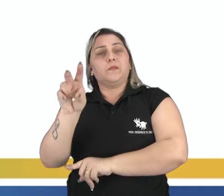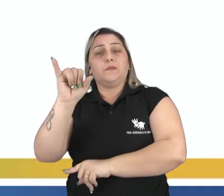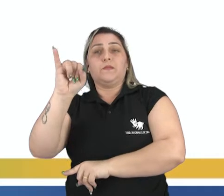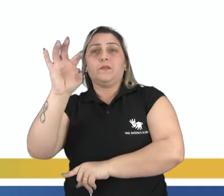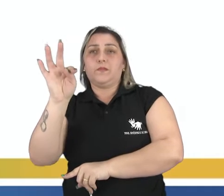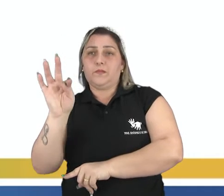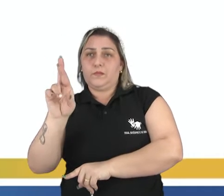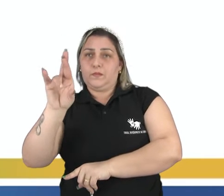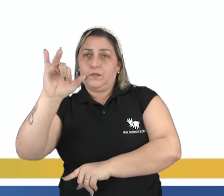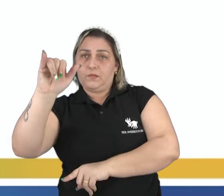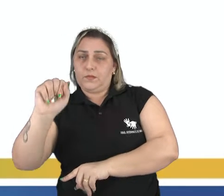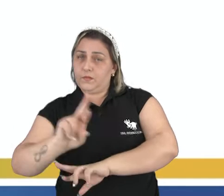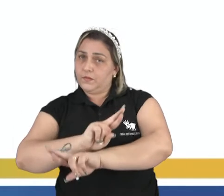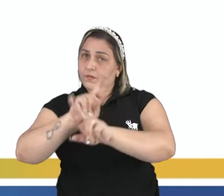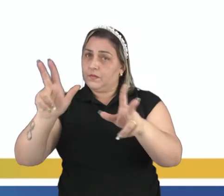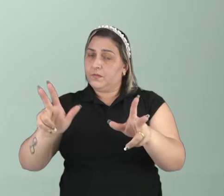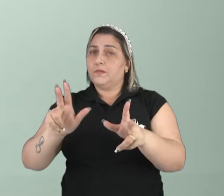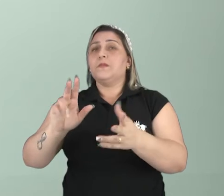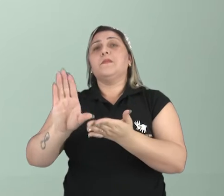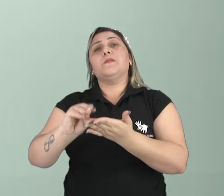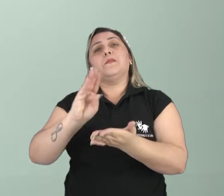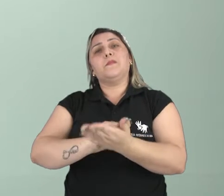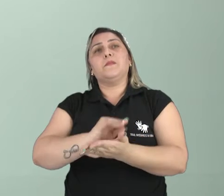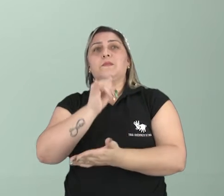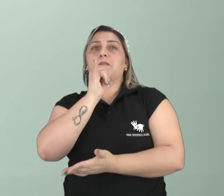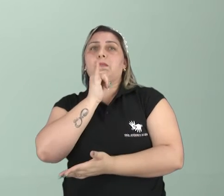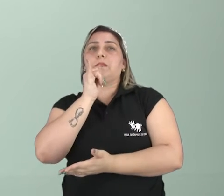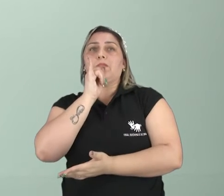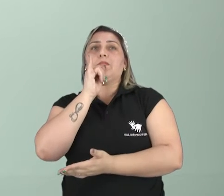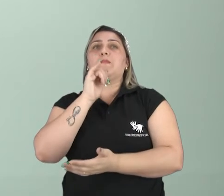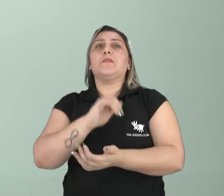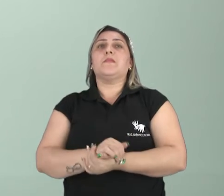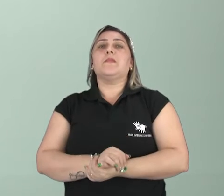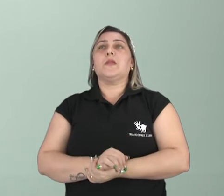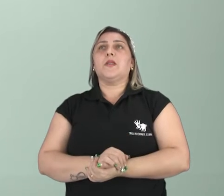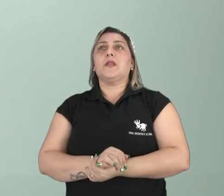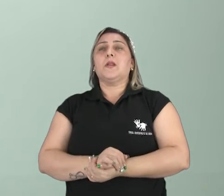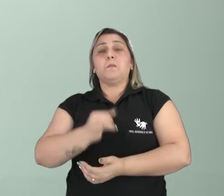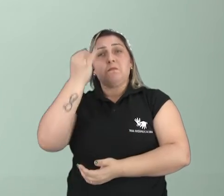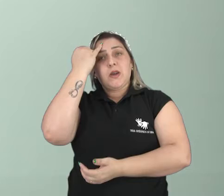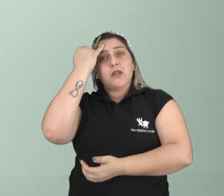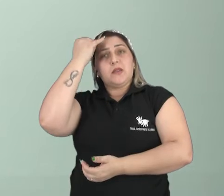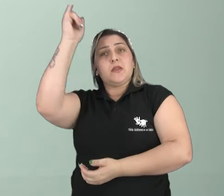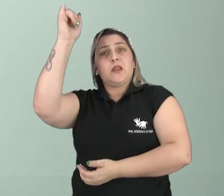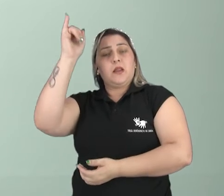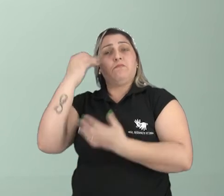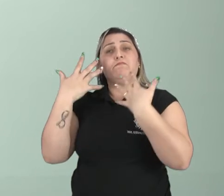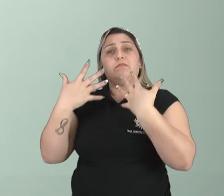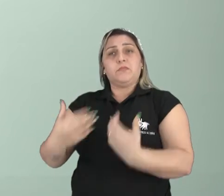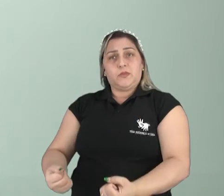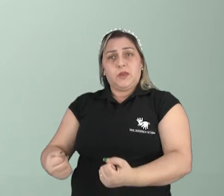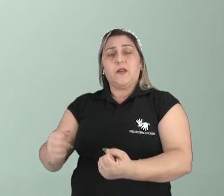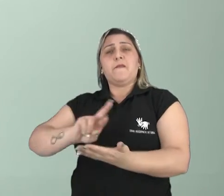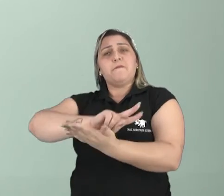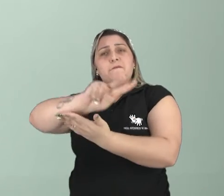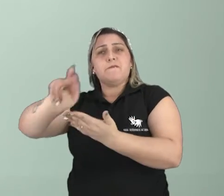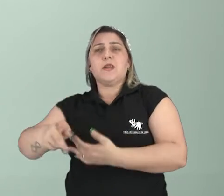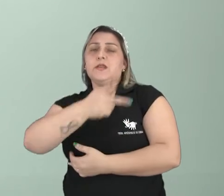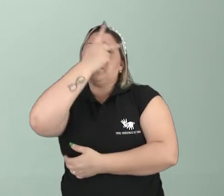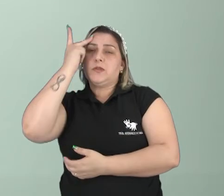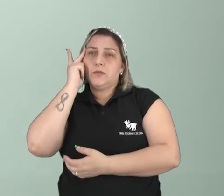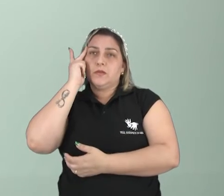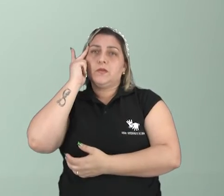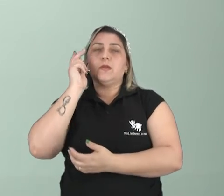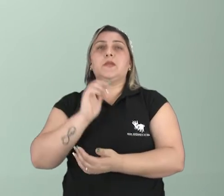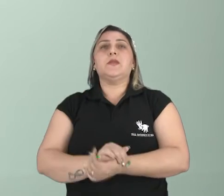né, do artigo de opinião, por exemplo. Aqui o editorial ele vai defender uma ideia que é aceita por várias pessoas e